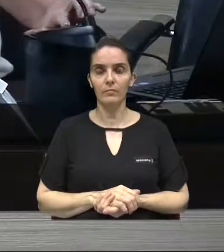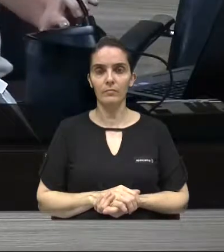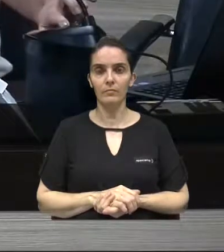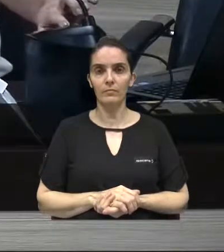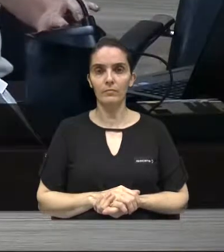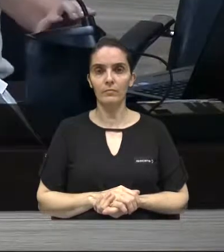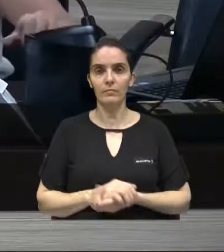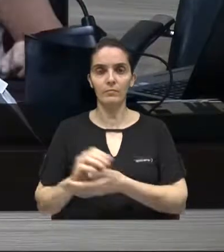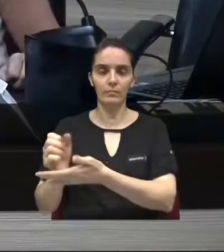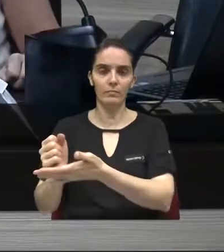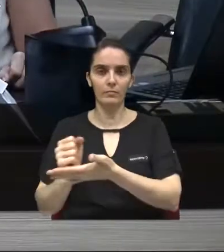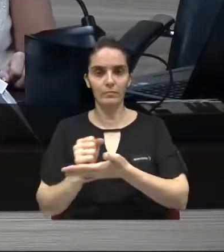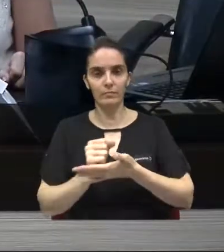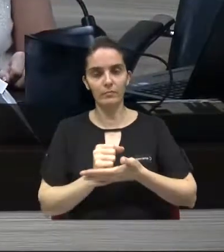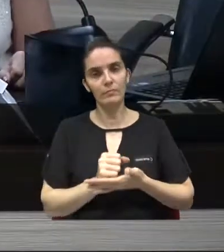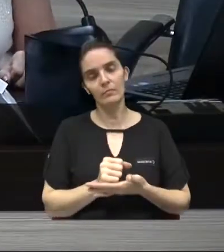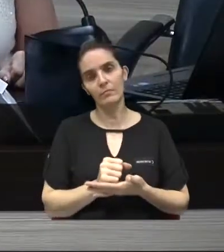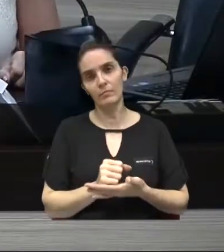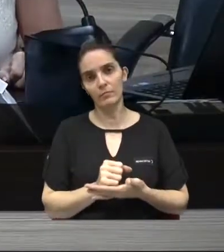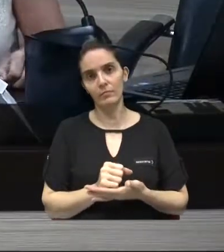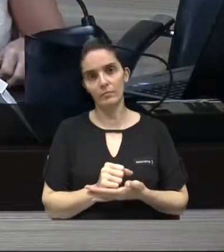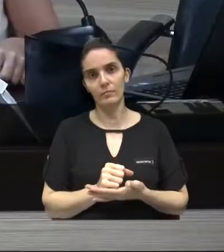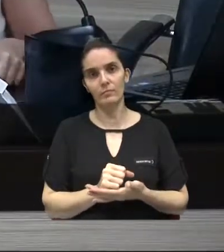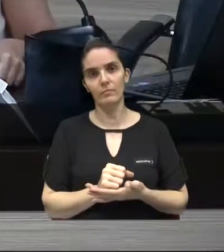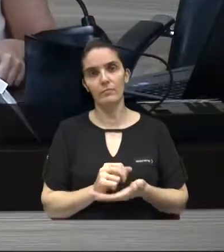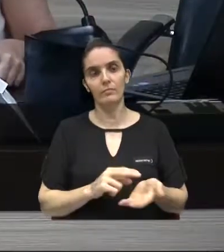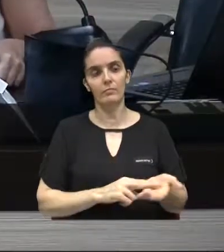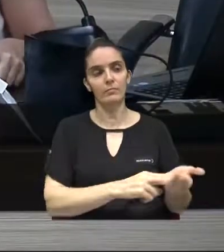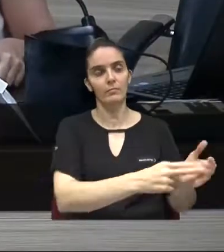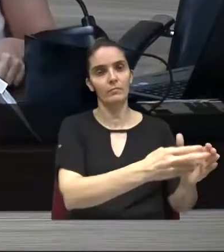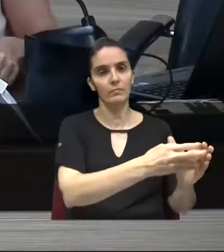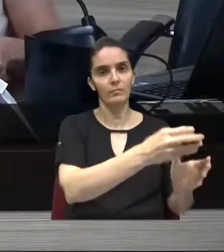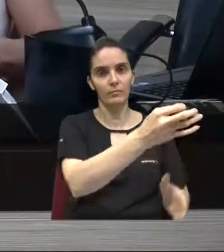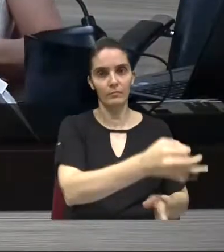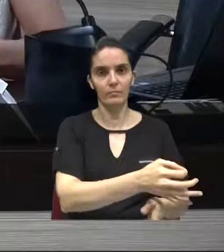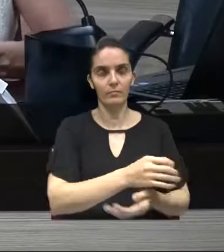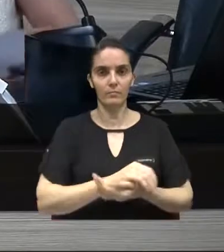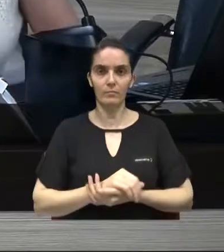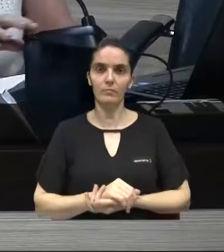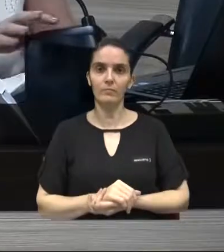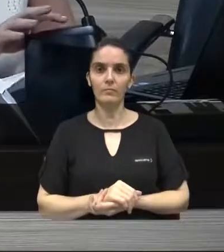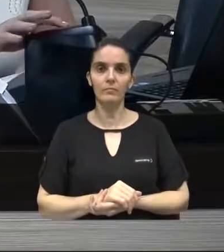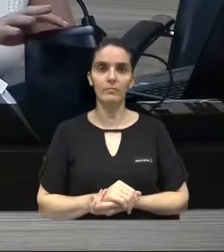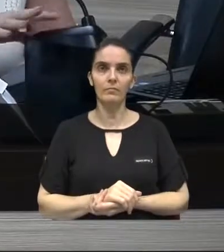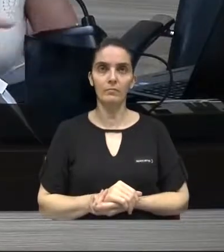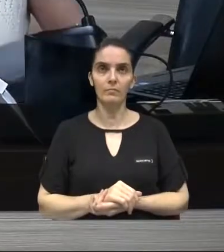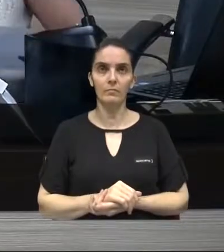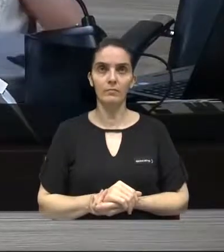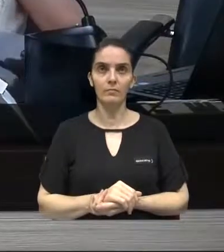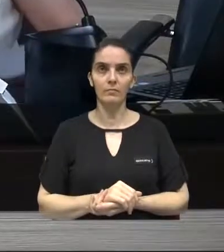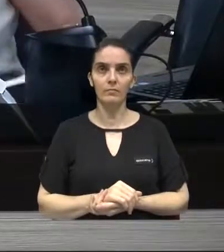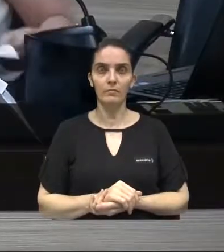A mesa recebe esse projeto de lei e encaminha as comissões competentes.